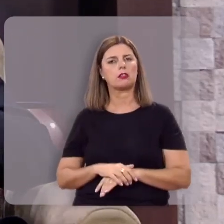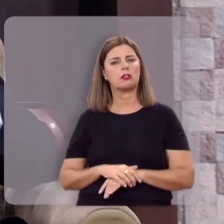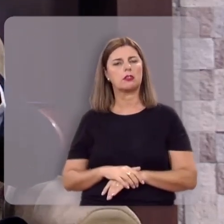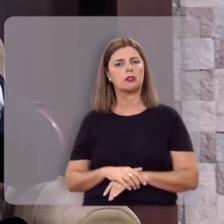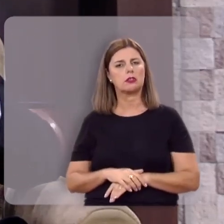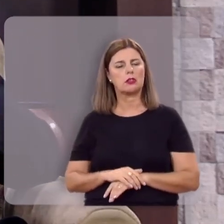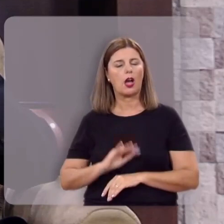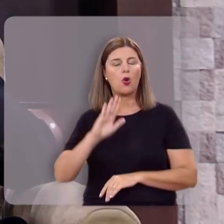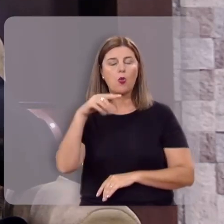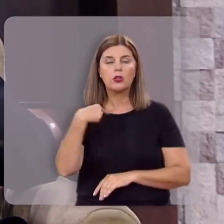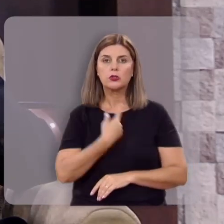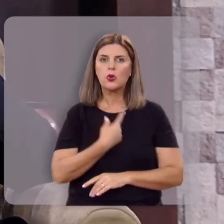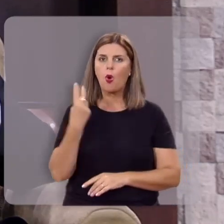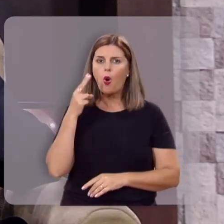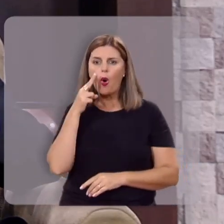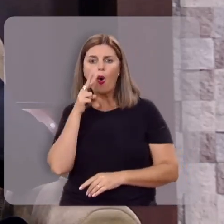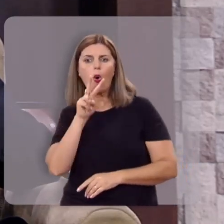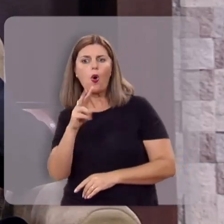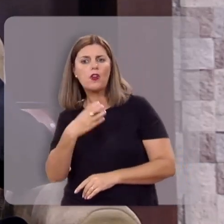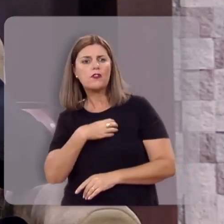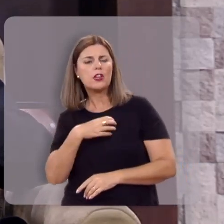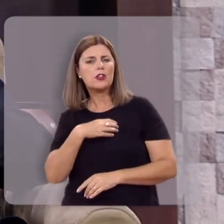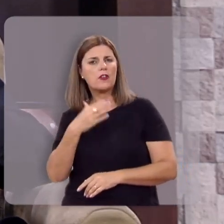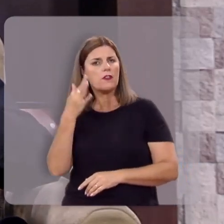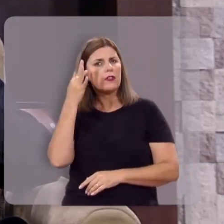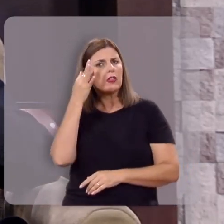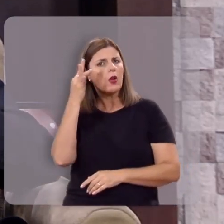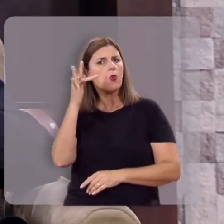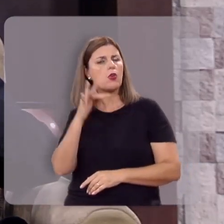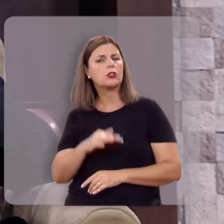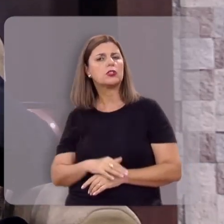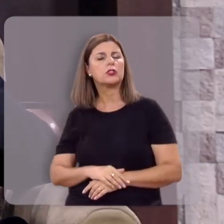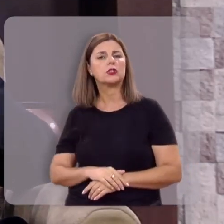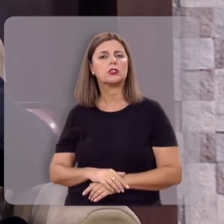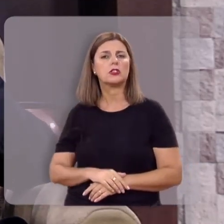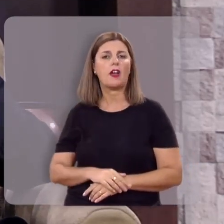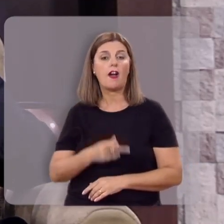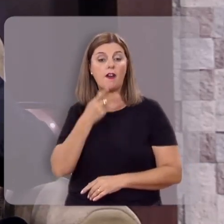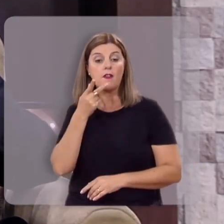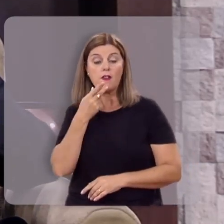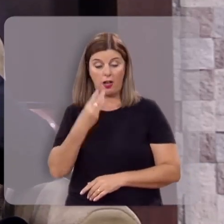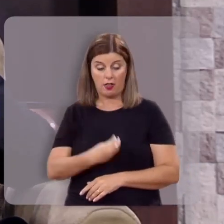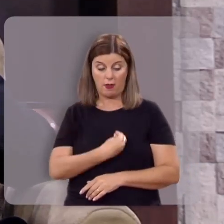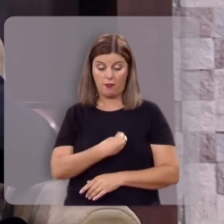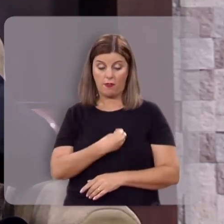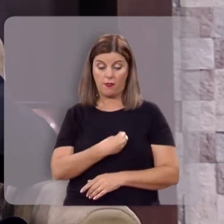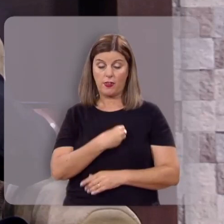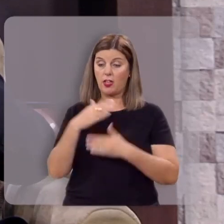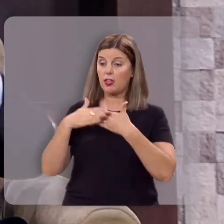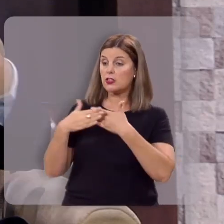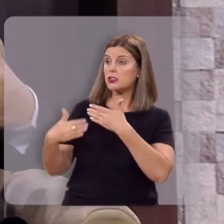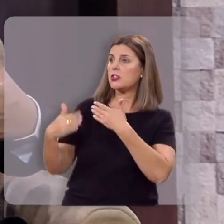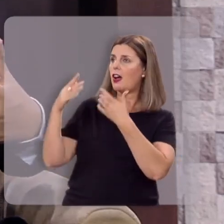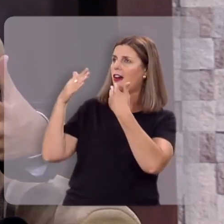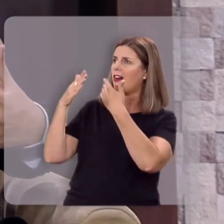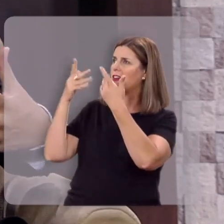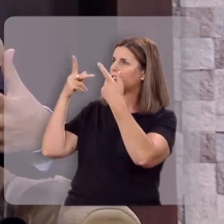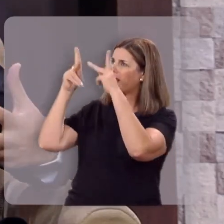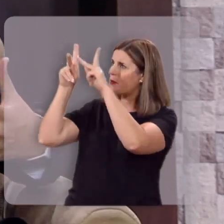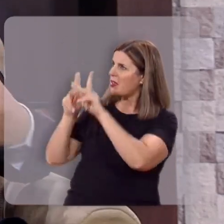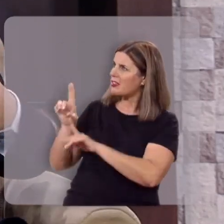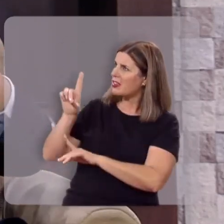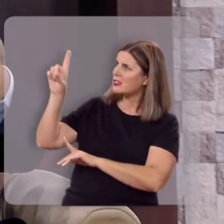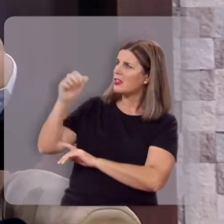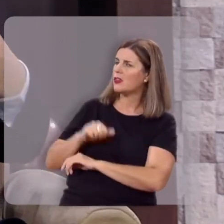autônomos. Porque quando nós olhamos a perspectiva teológica reformada, ela fala de vivermos uma vida diante da face